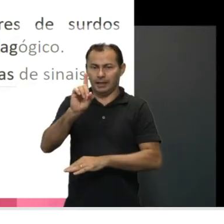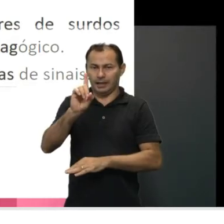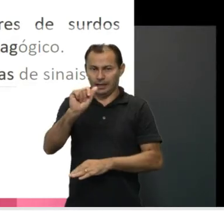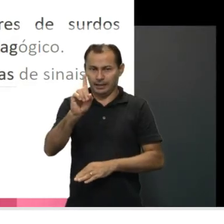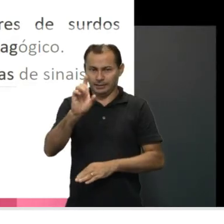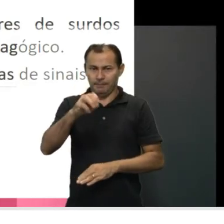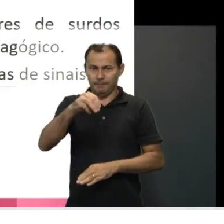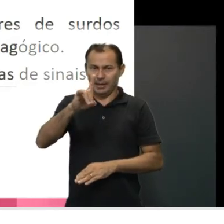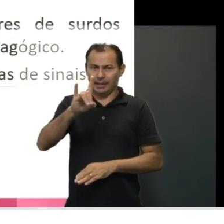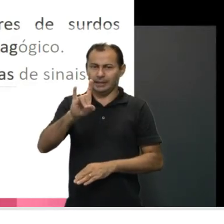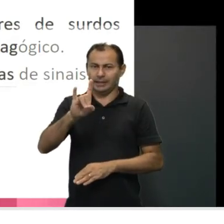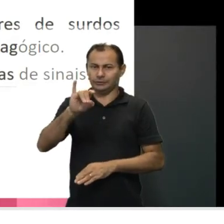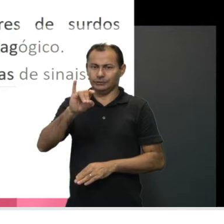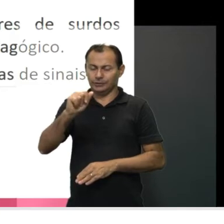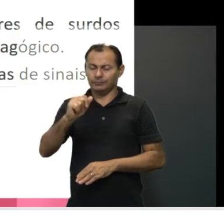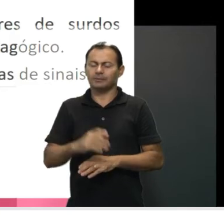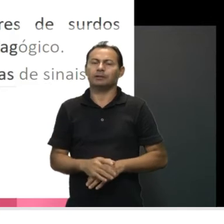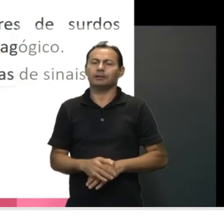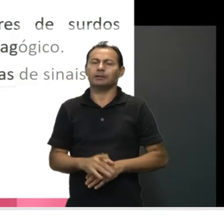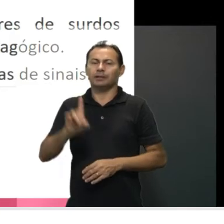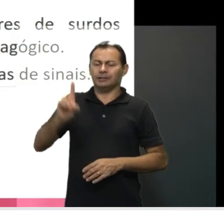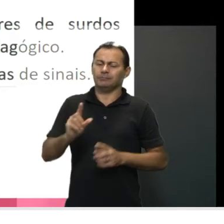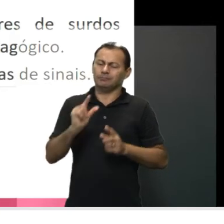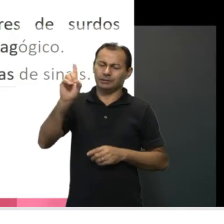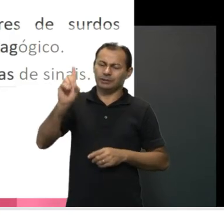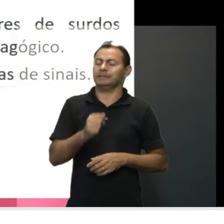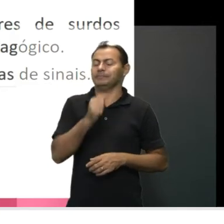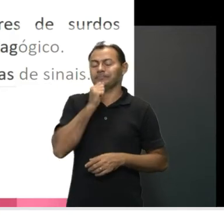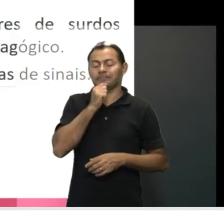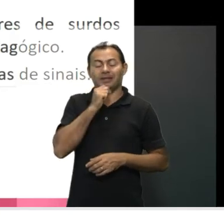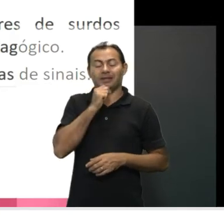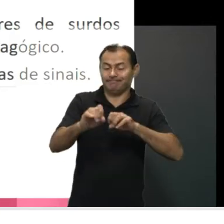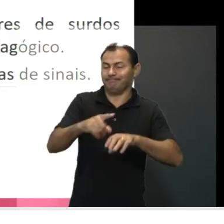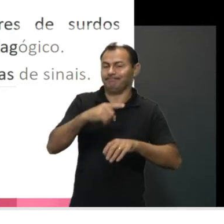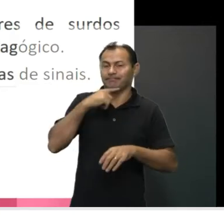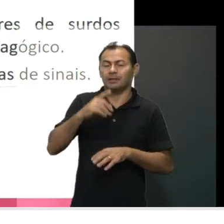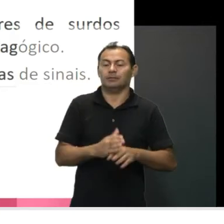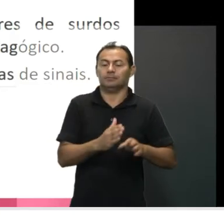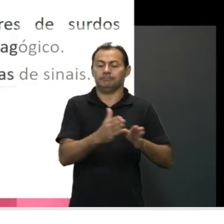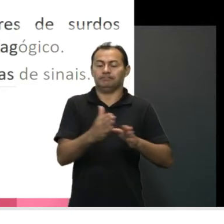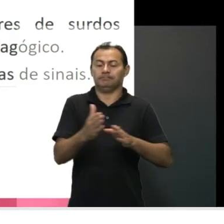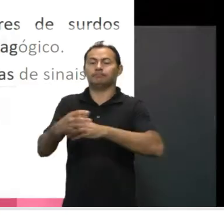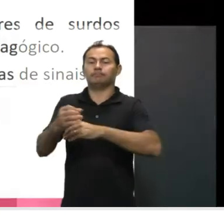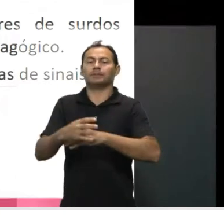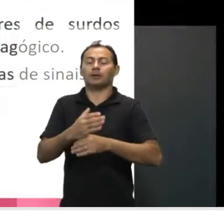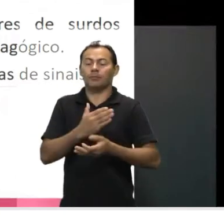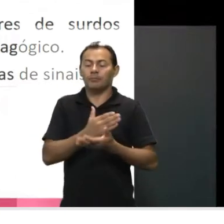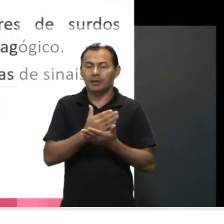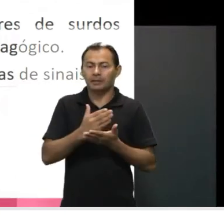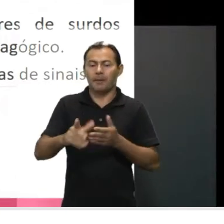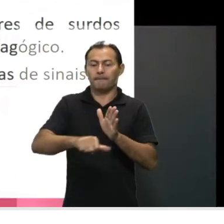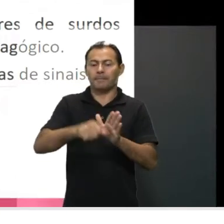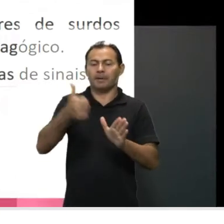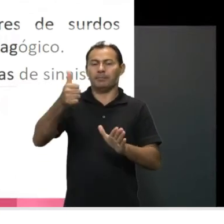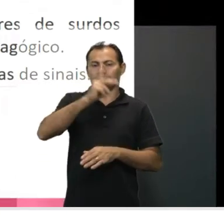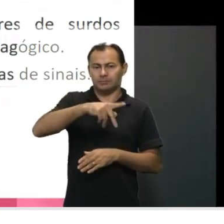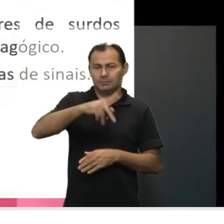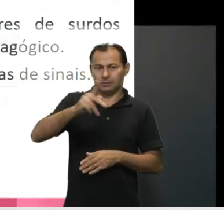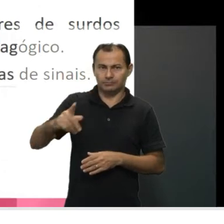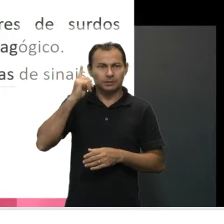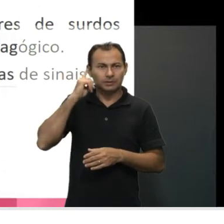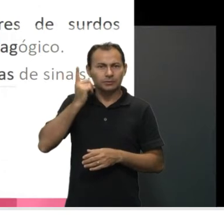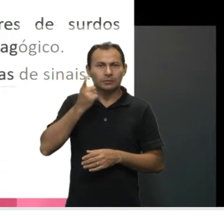ainda ineducáveis. A partir da Idade Moderna que vai surgir os primeiros educadores que aceitaram o uso dos sinais como